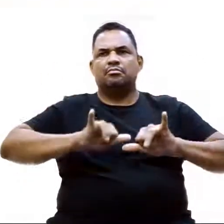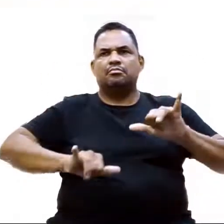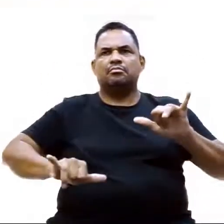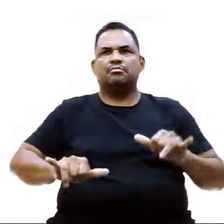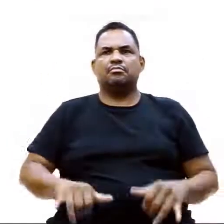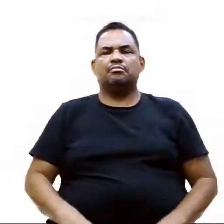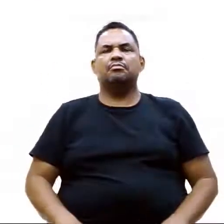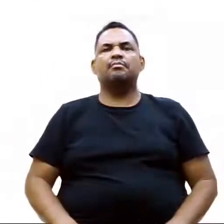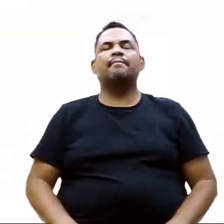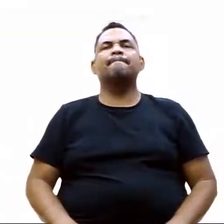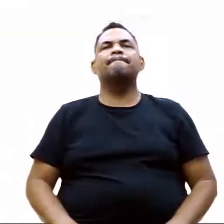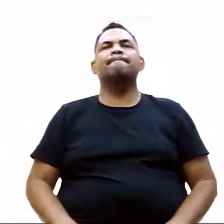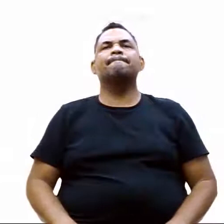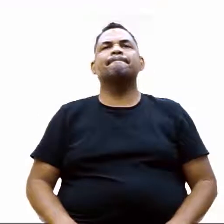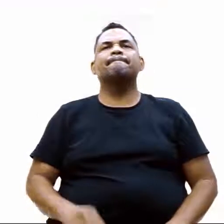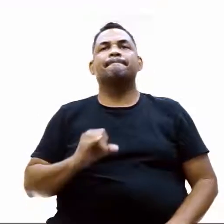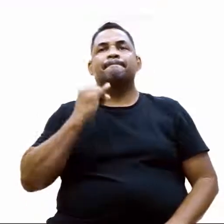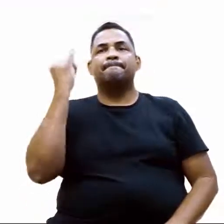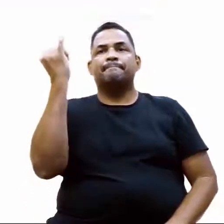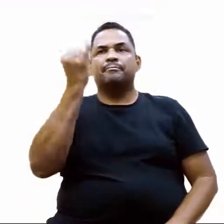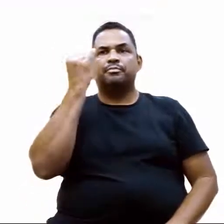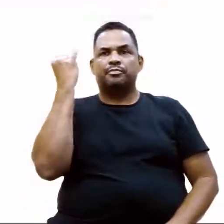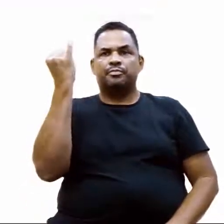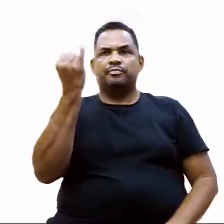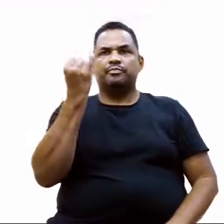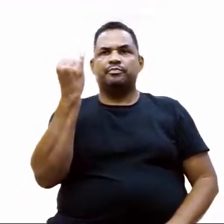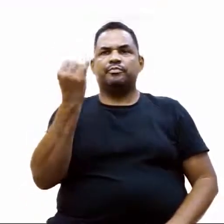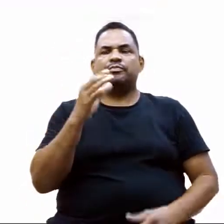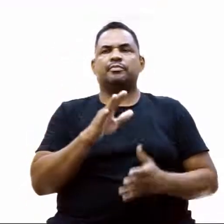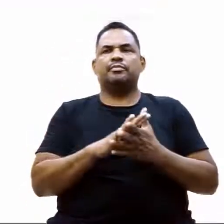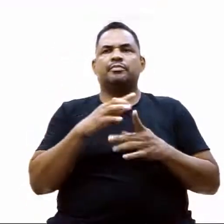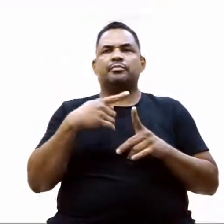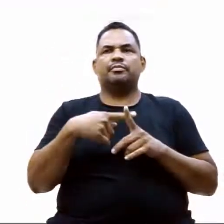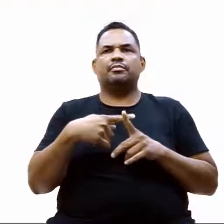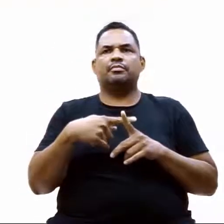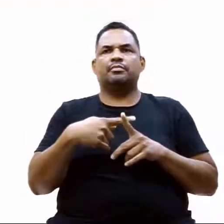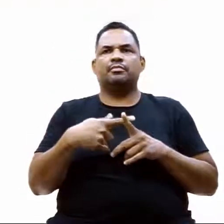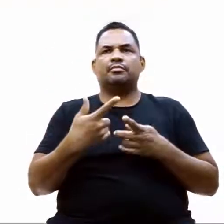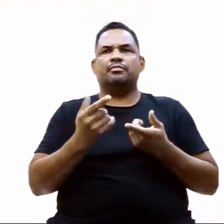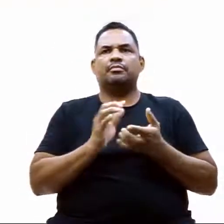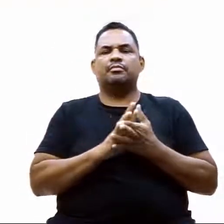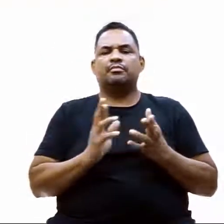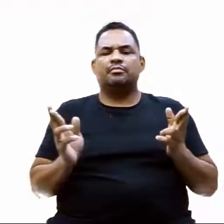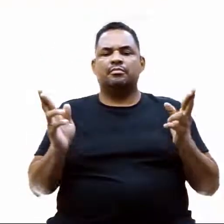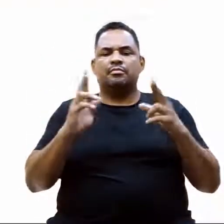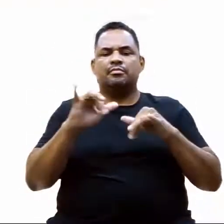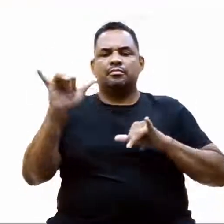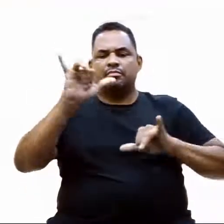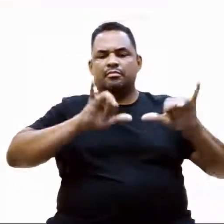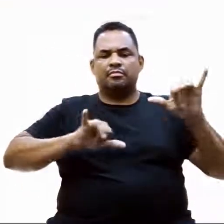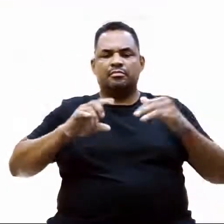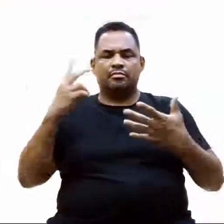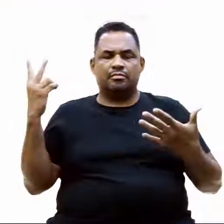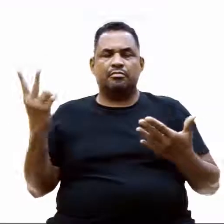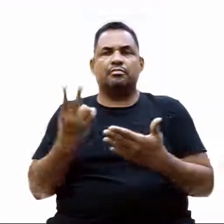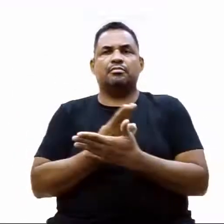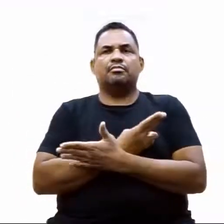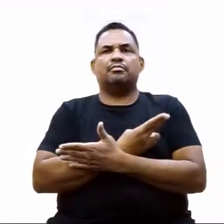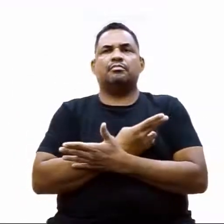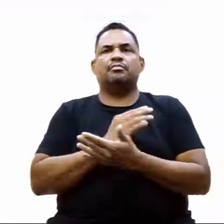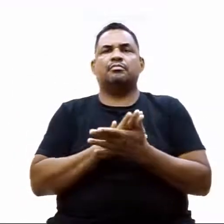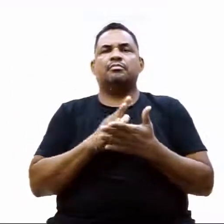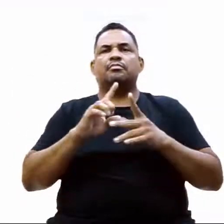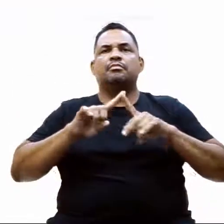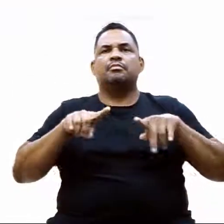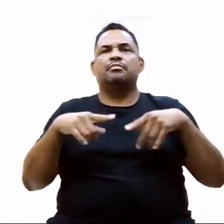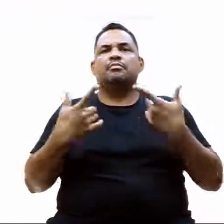químicas. Muito importante, porque a reação química ela acontece. No entanto,